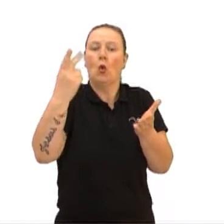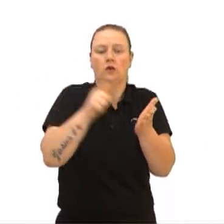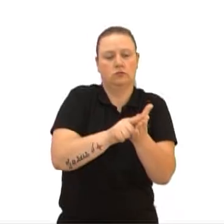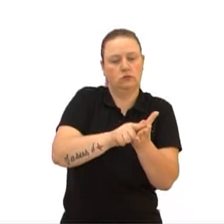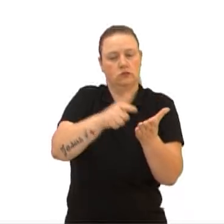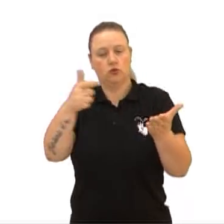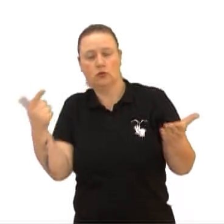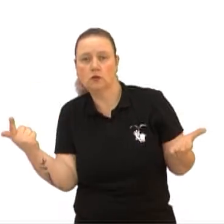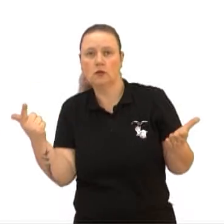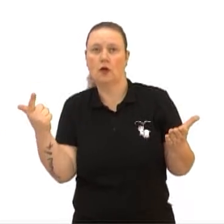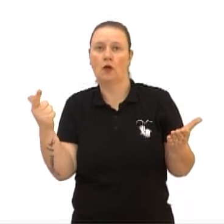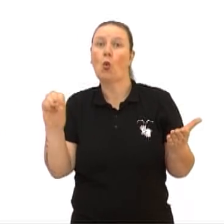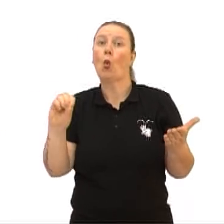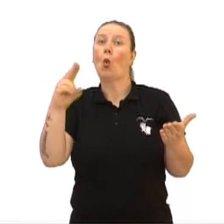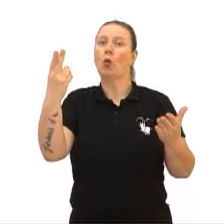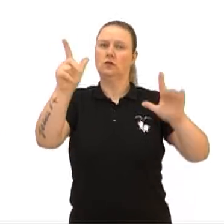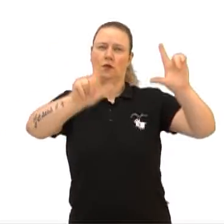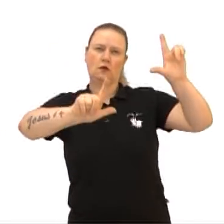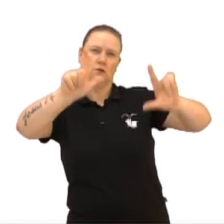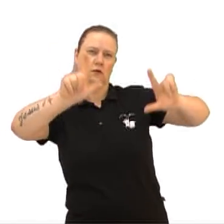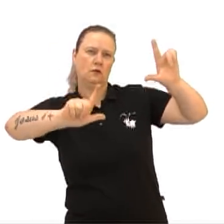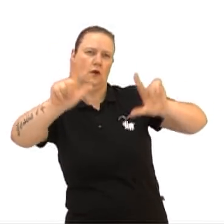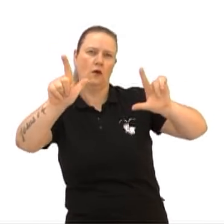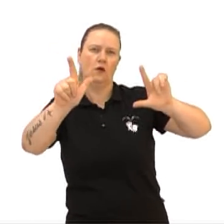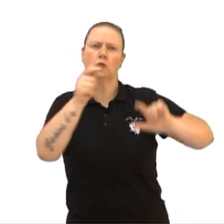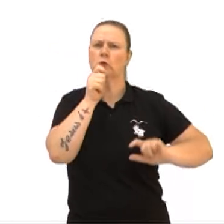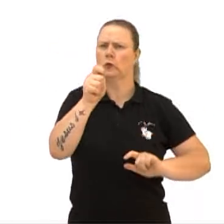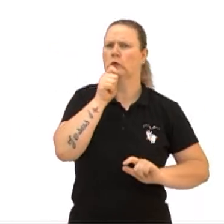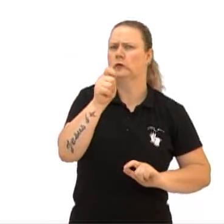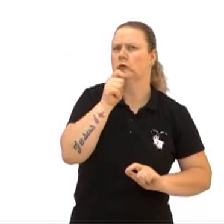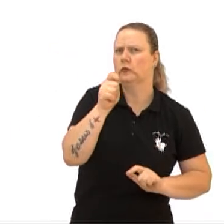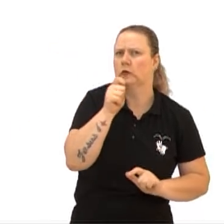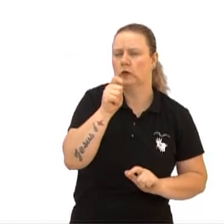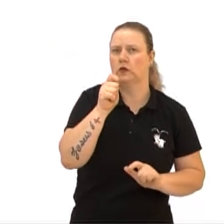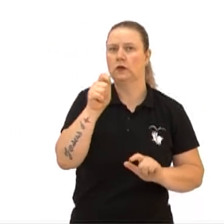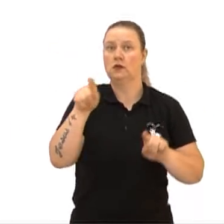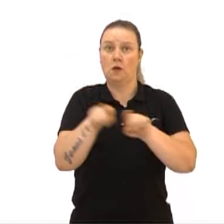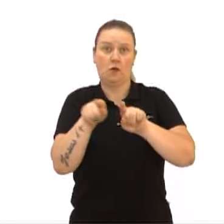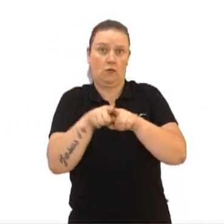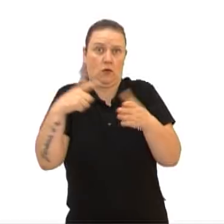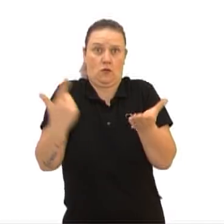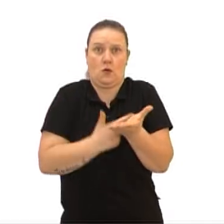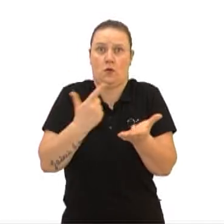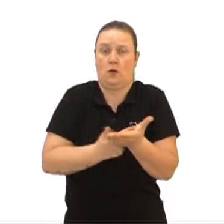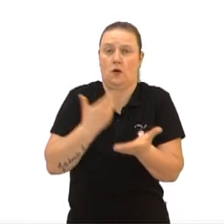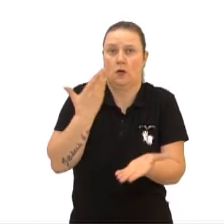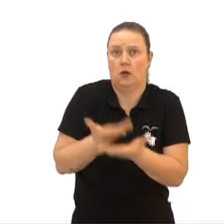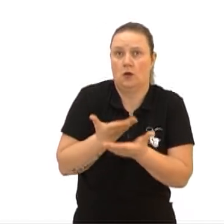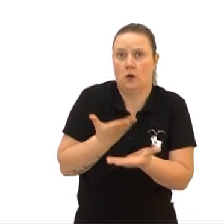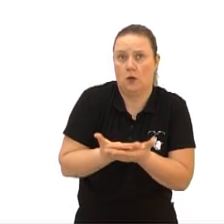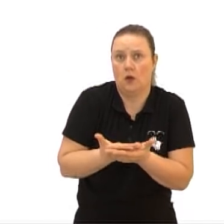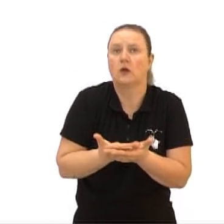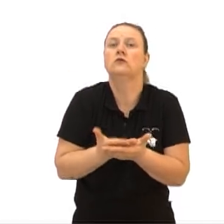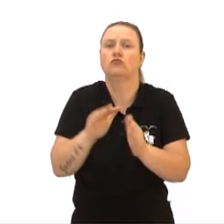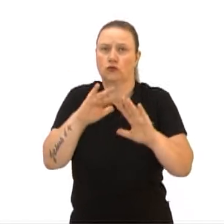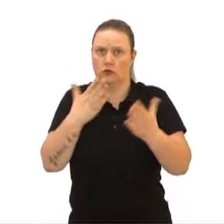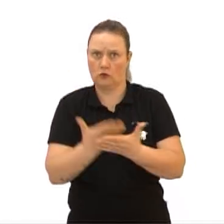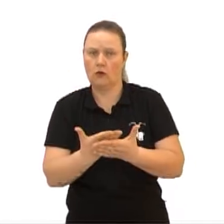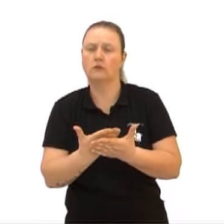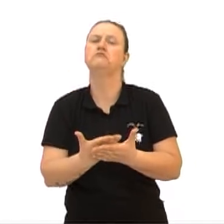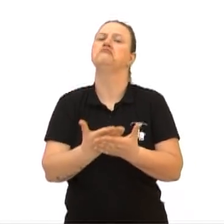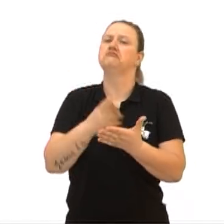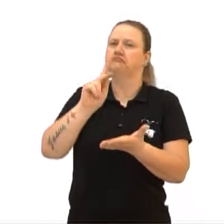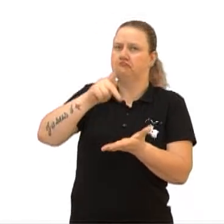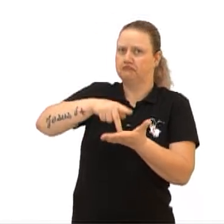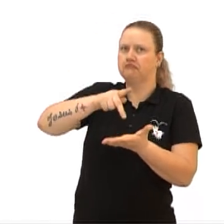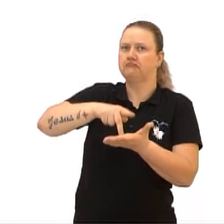na televisão, né? Numa reportagem, no livro da escola. Já viram isso? Então, isso mesmo,